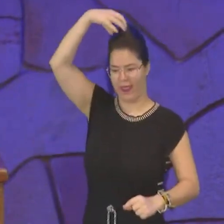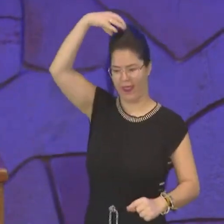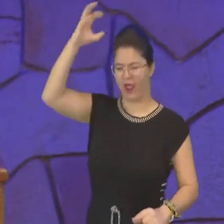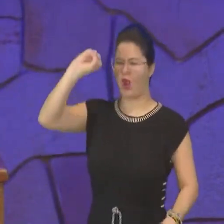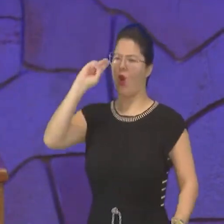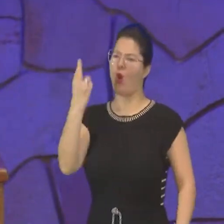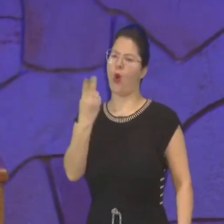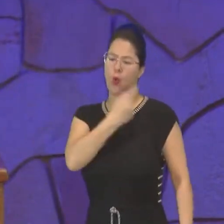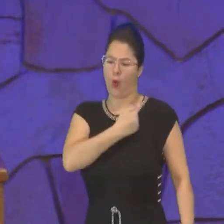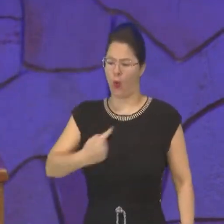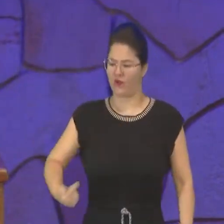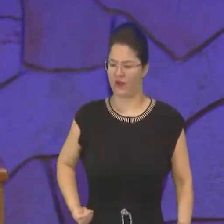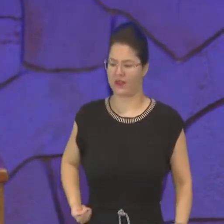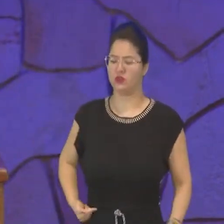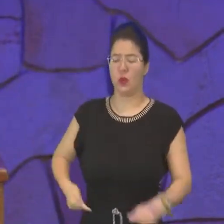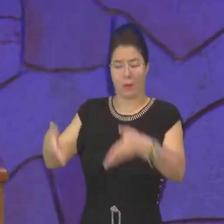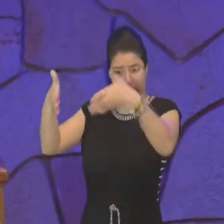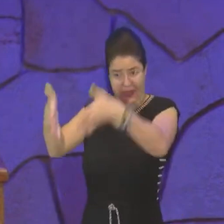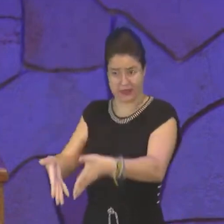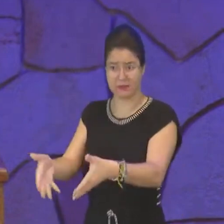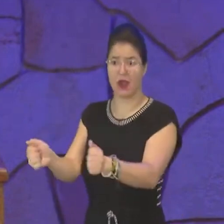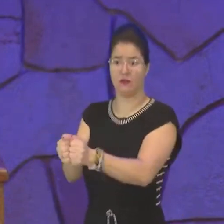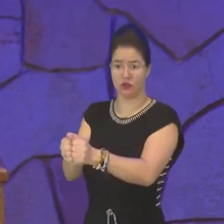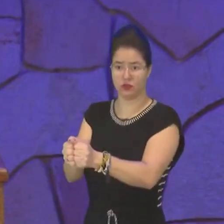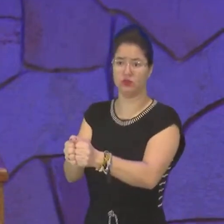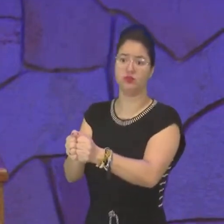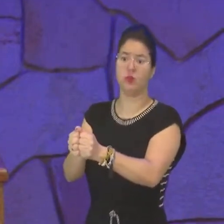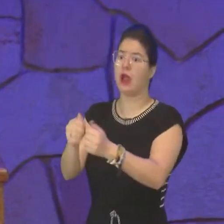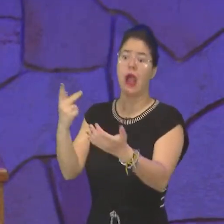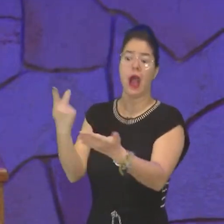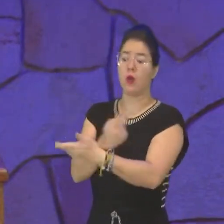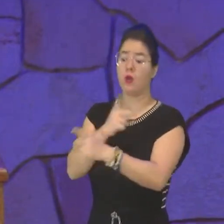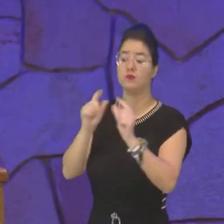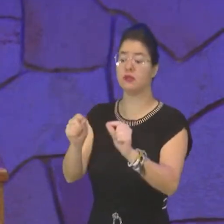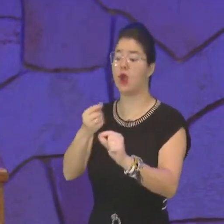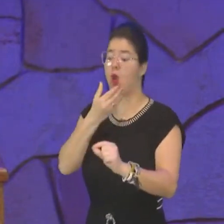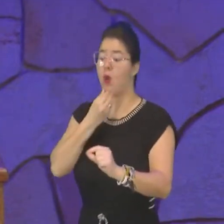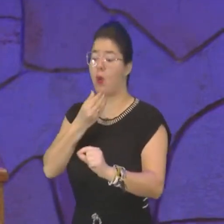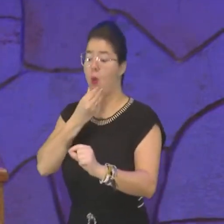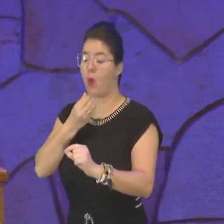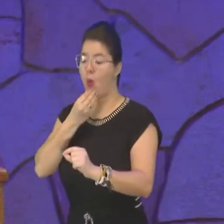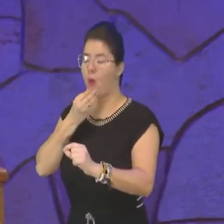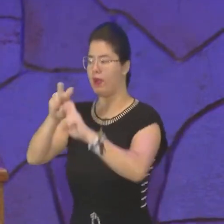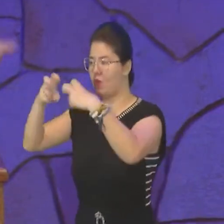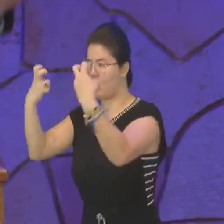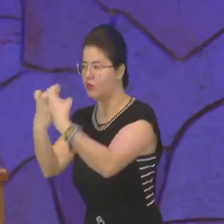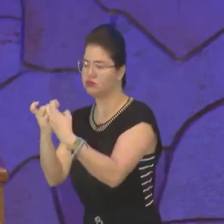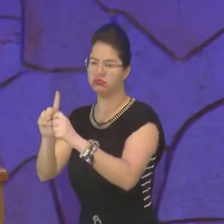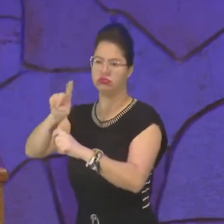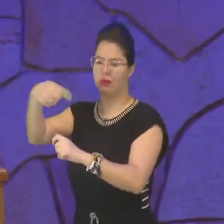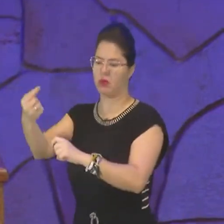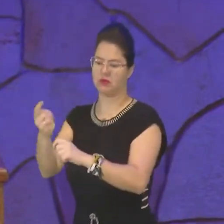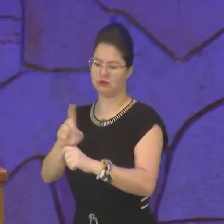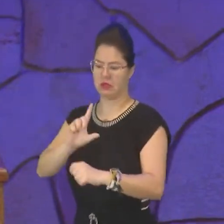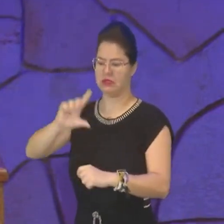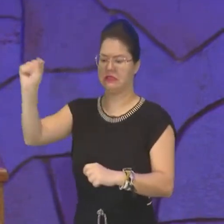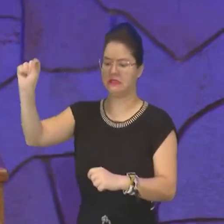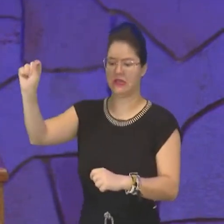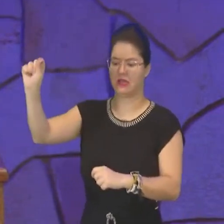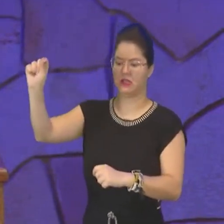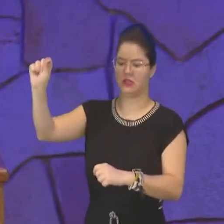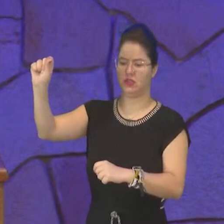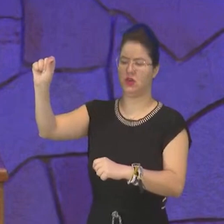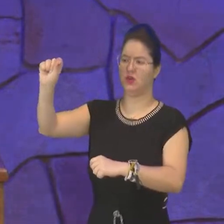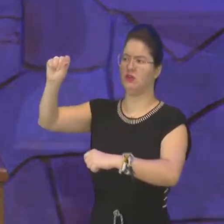governante participando daquela reunião, em determinado momento ele saía daquele momento de culto, subia para um